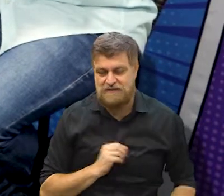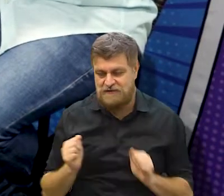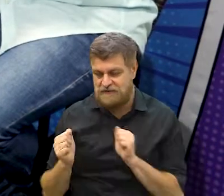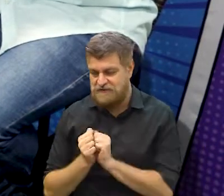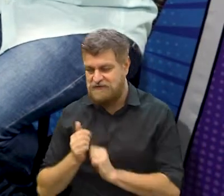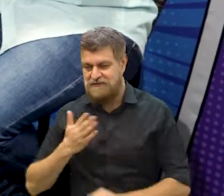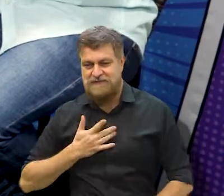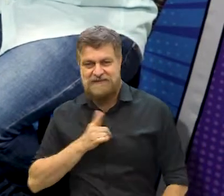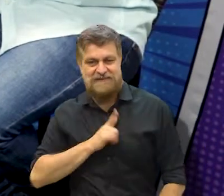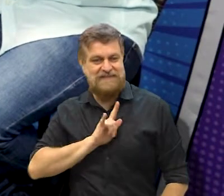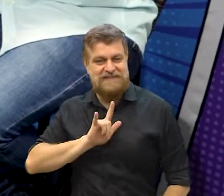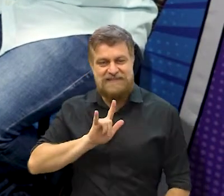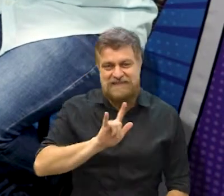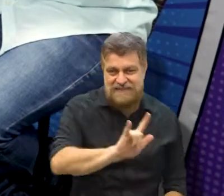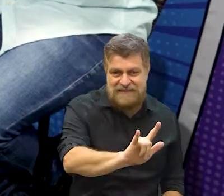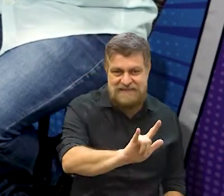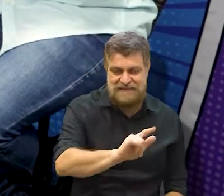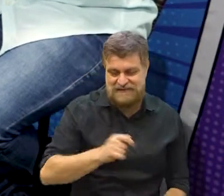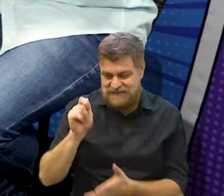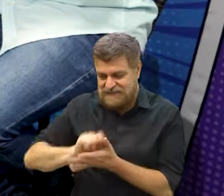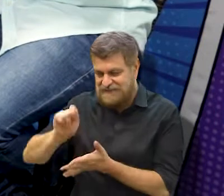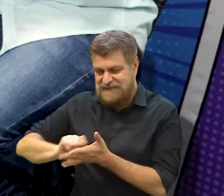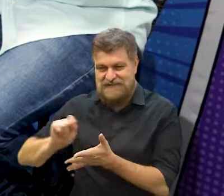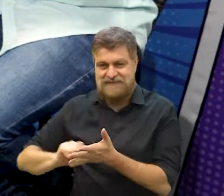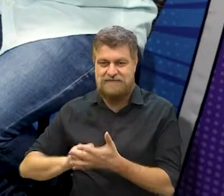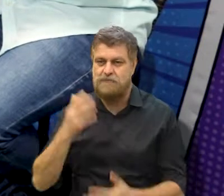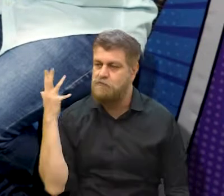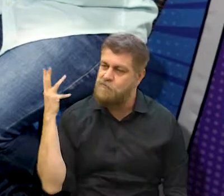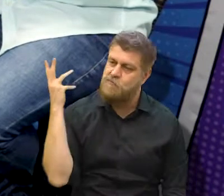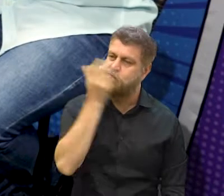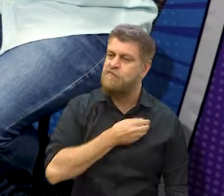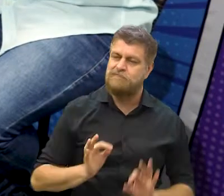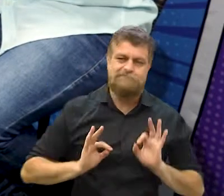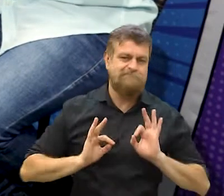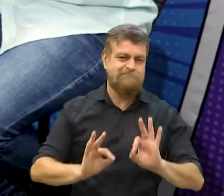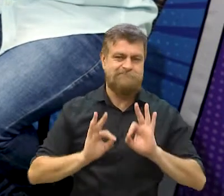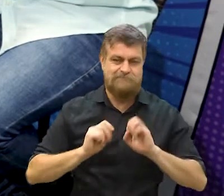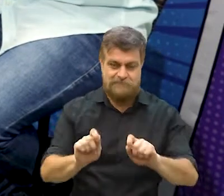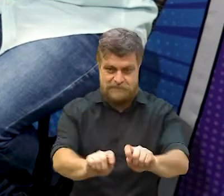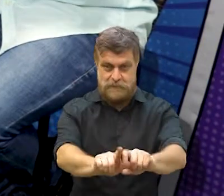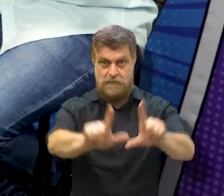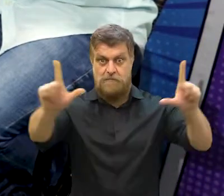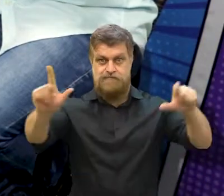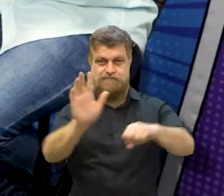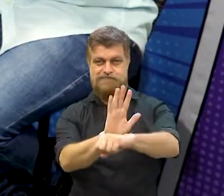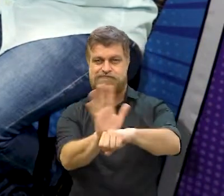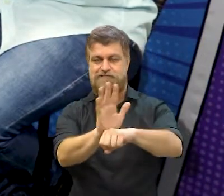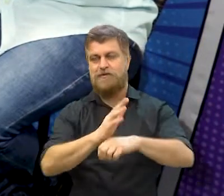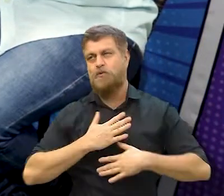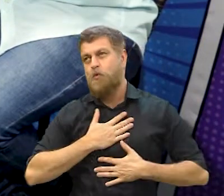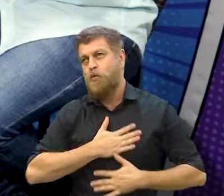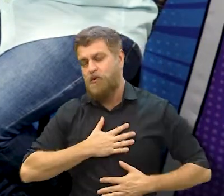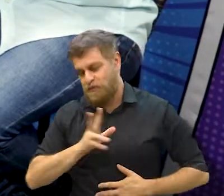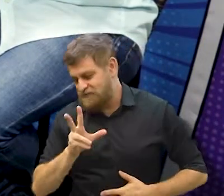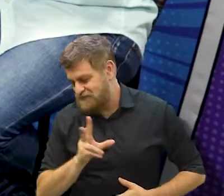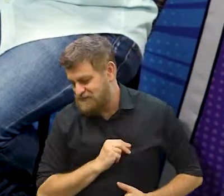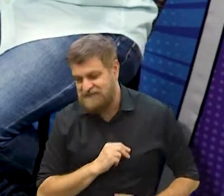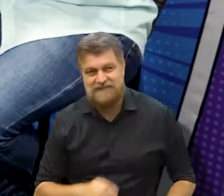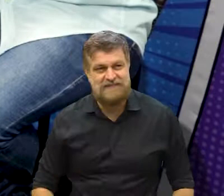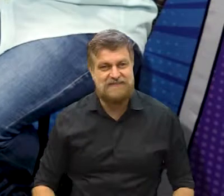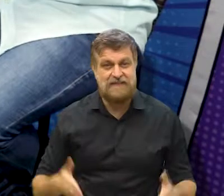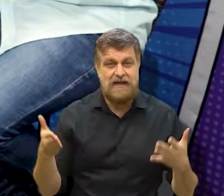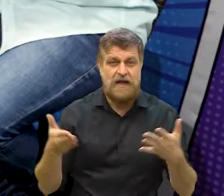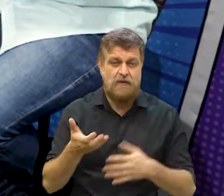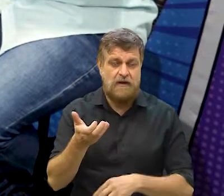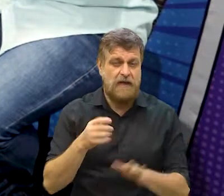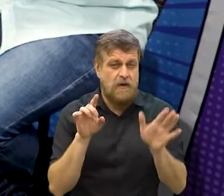vai juntar a minha paixão com o que eu escrevi, vai ser lindo. Imagina nas telonas do cinema. Seria um prazer.